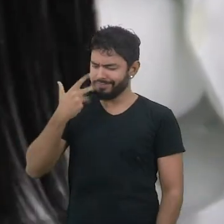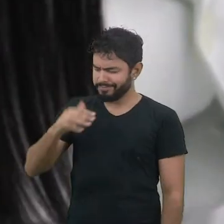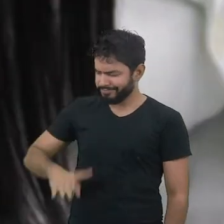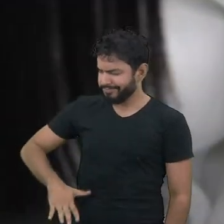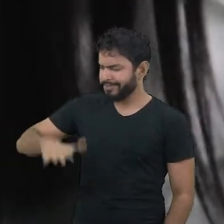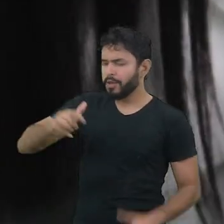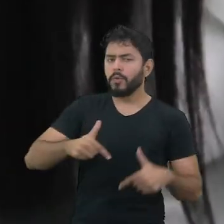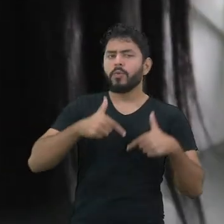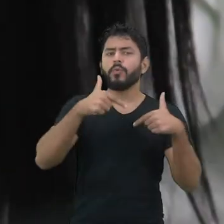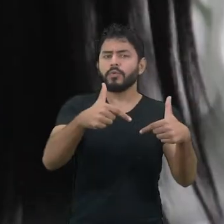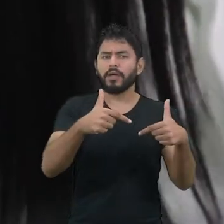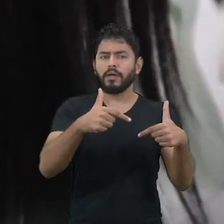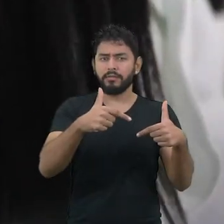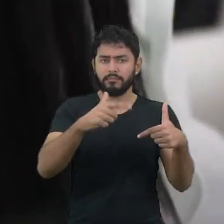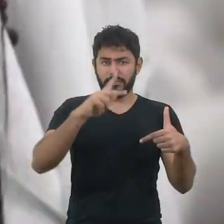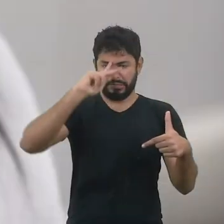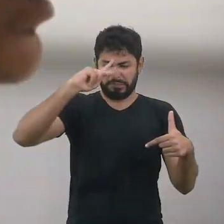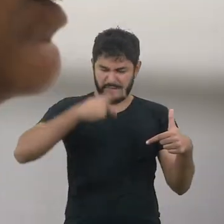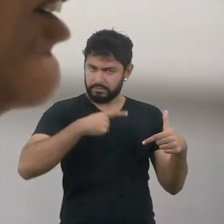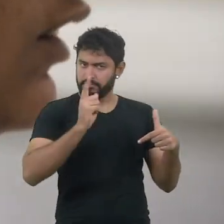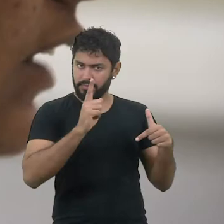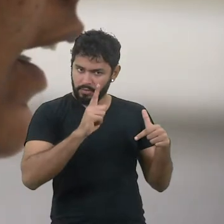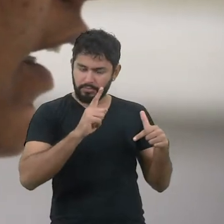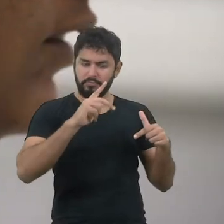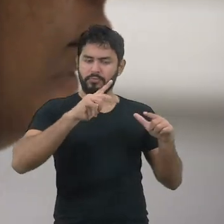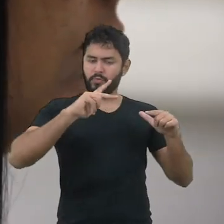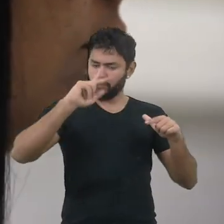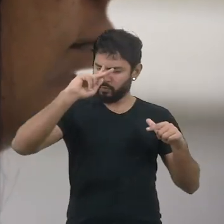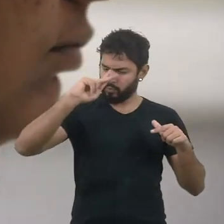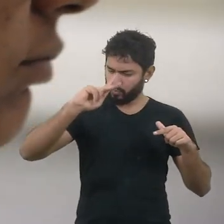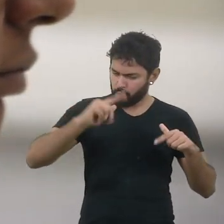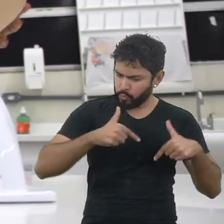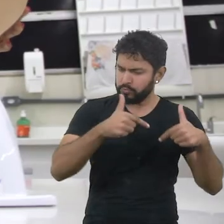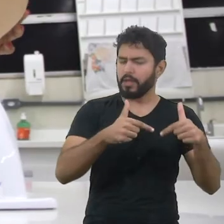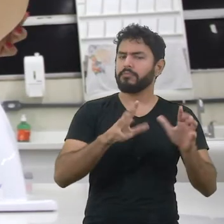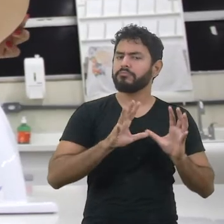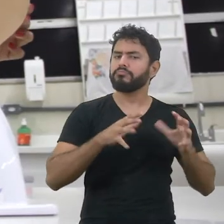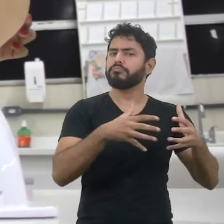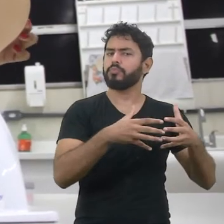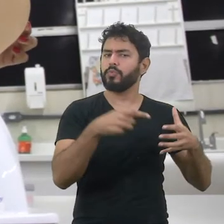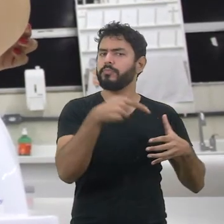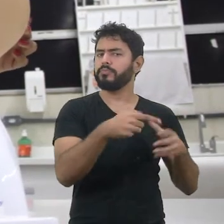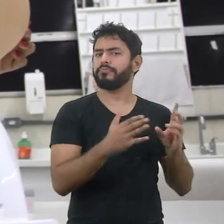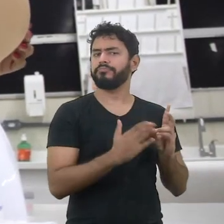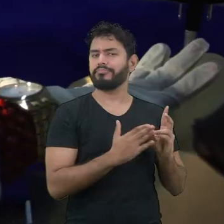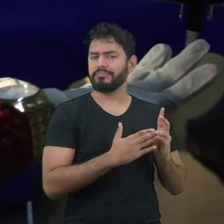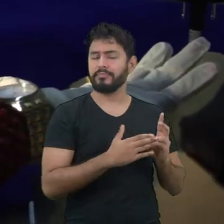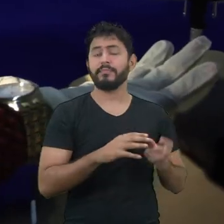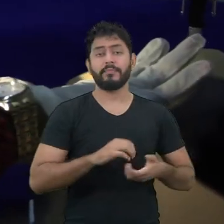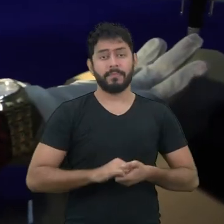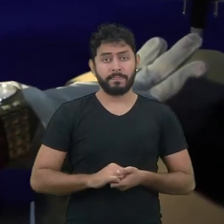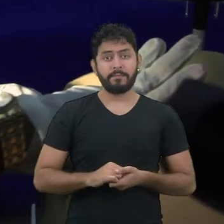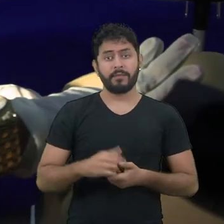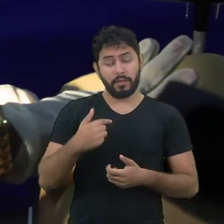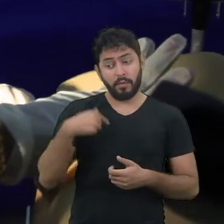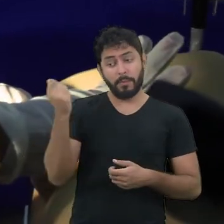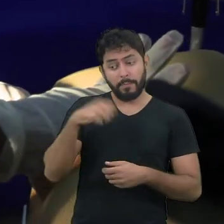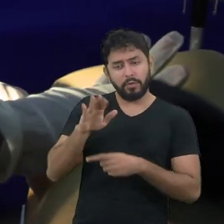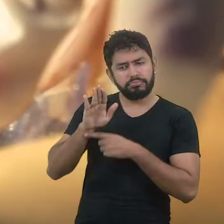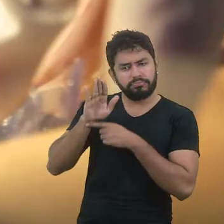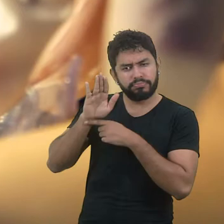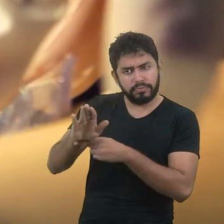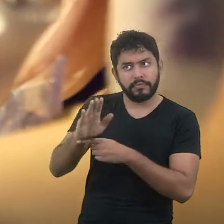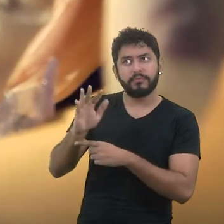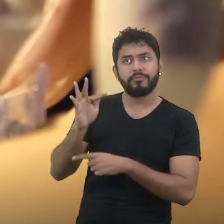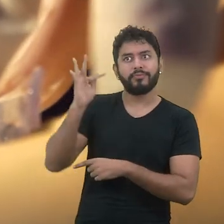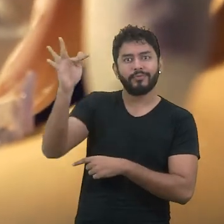é a nossa resistência. Então a gente está aqui dentro, a gente está lutando não só uma luta individual, mas uma luta coletiva. Então eu posso vir a contribuir mais tarde com o